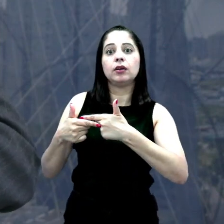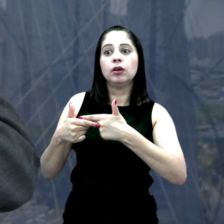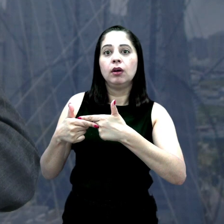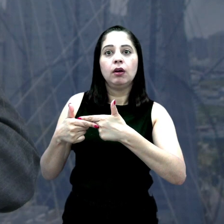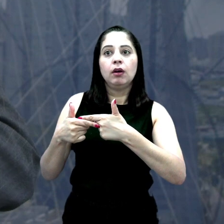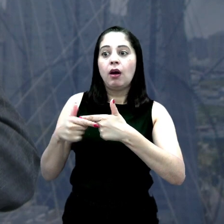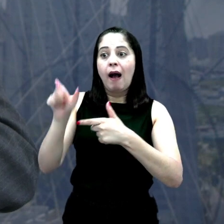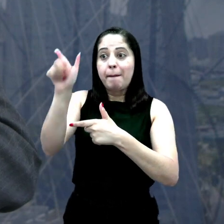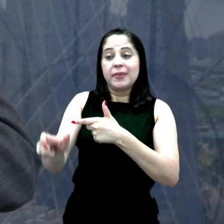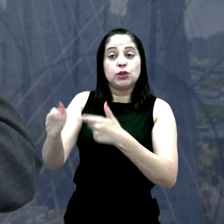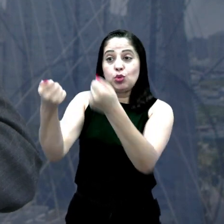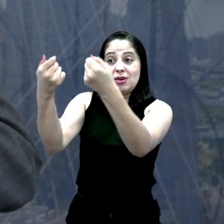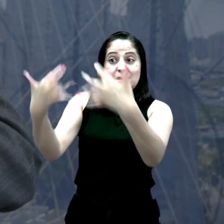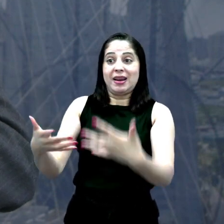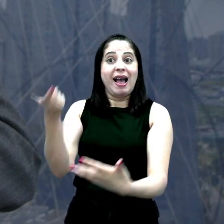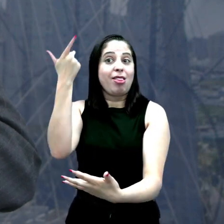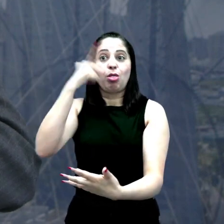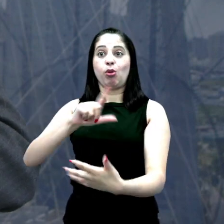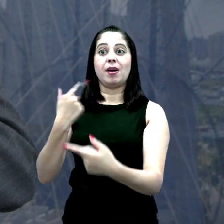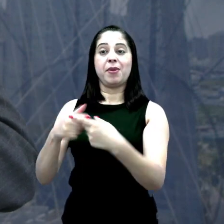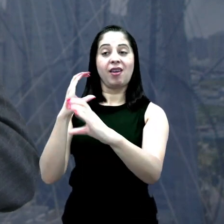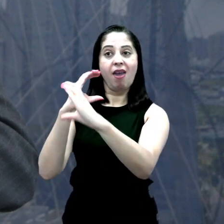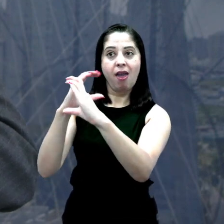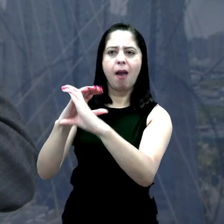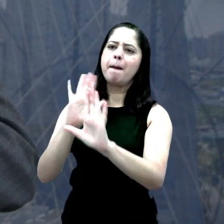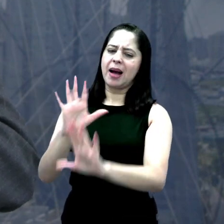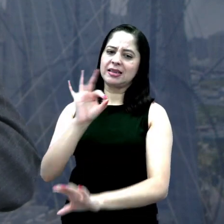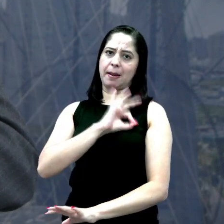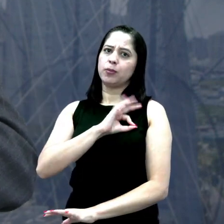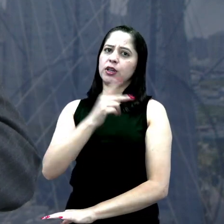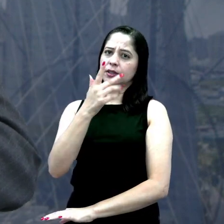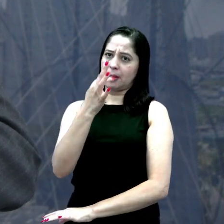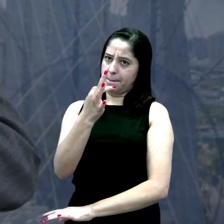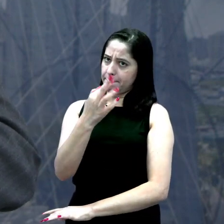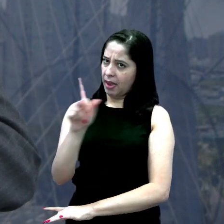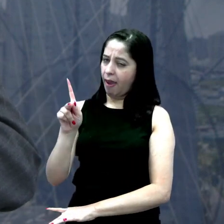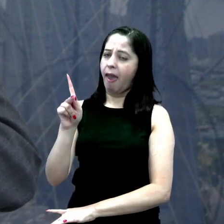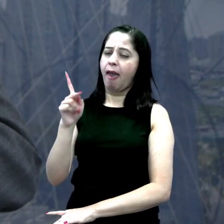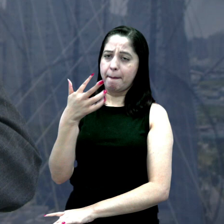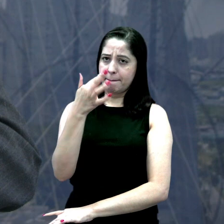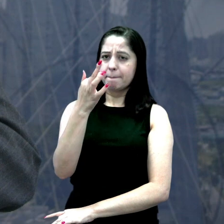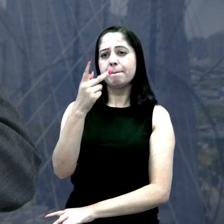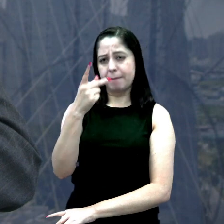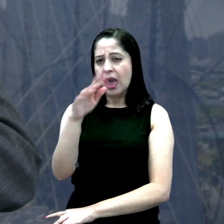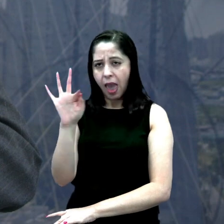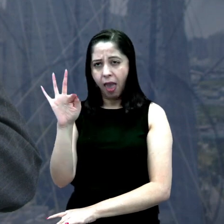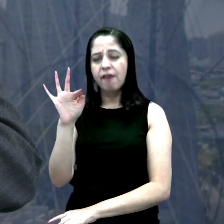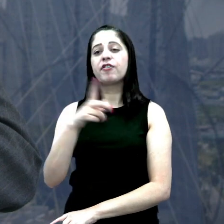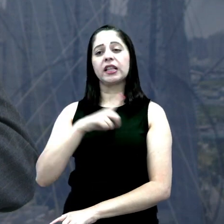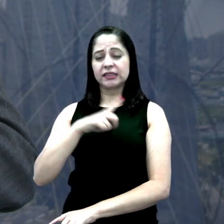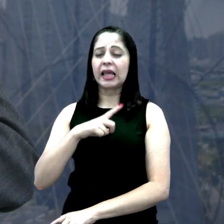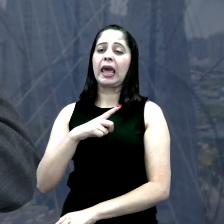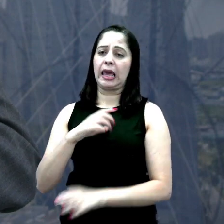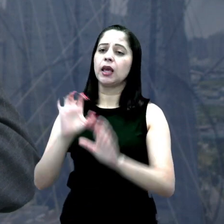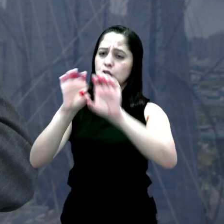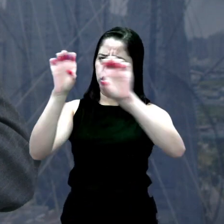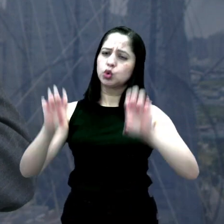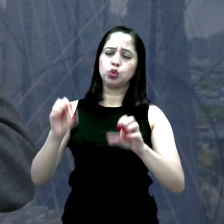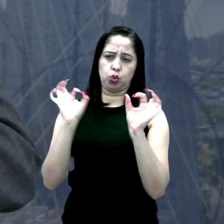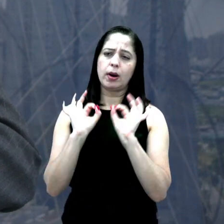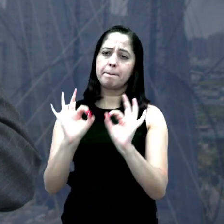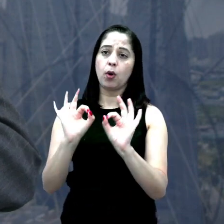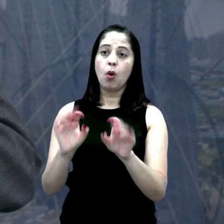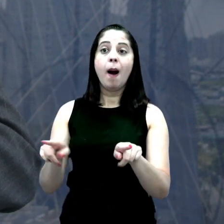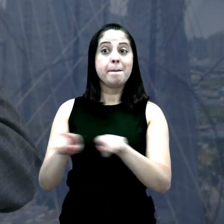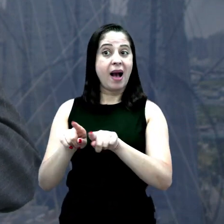Paulo tem a casa do refugiado, tem uma estrutura bem melhor lá. Mas aqui no Porto de São Sebastião é um pouquinho deficitário, mas o delegado é uma